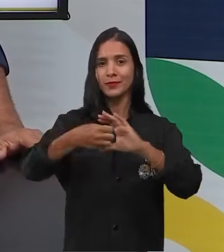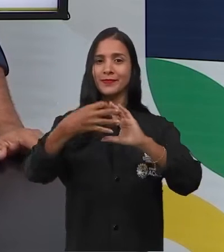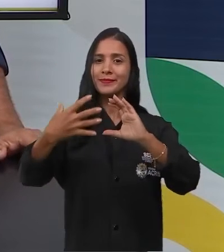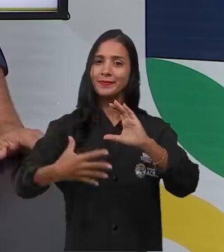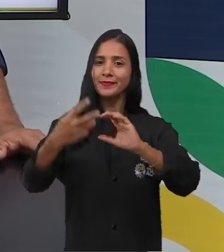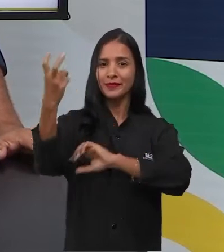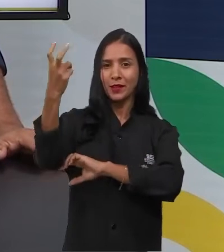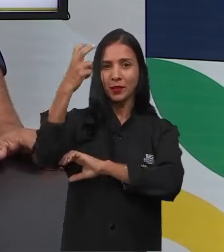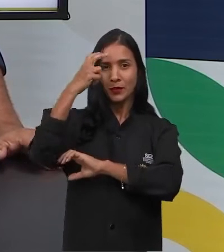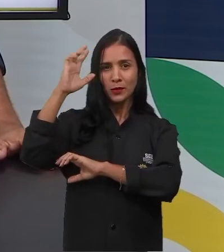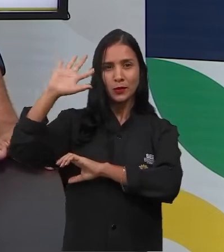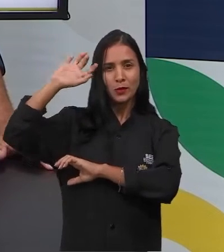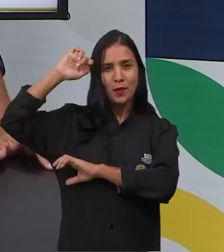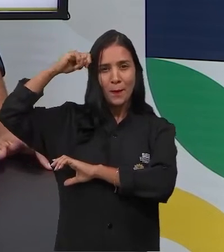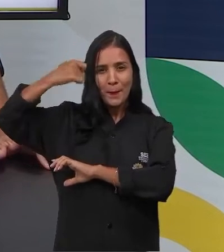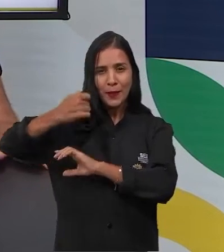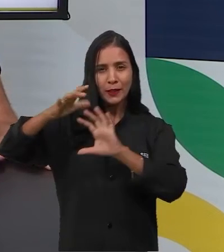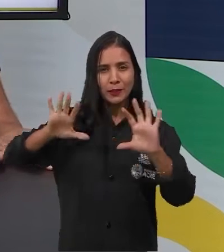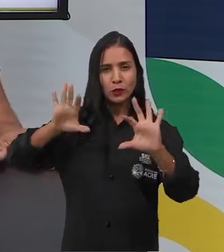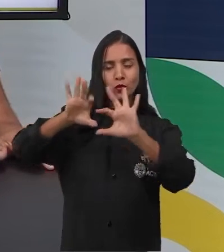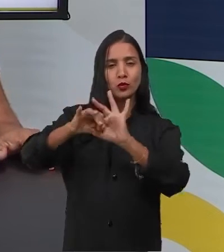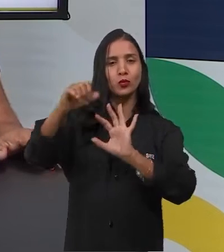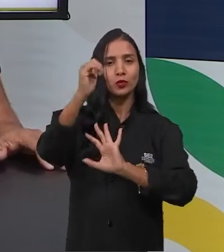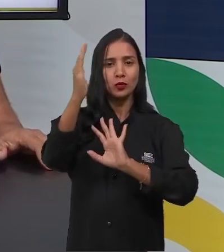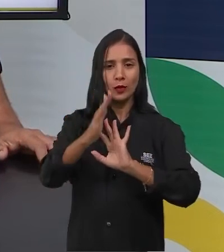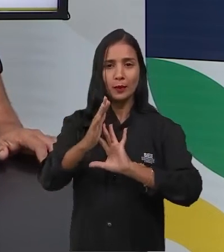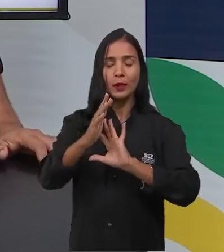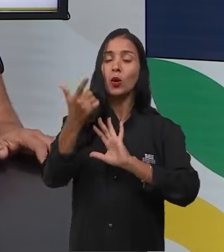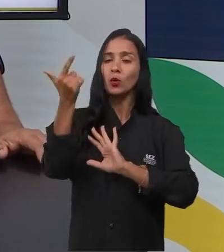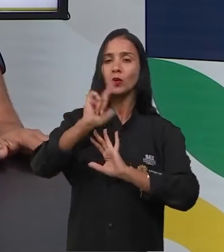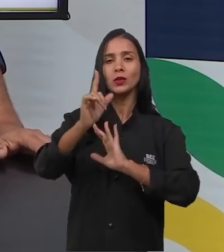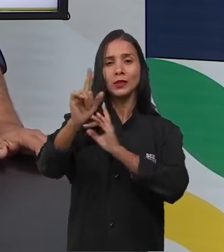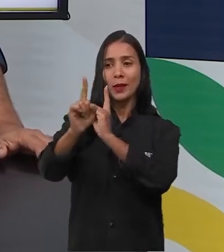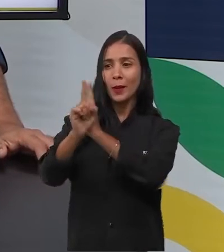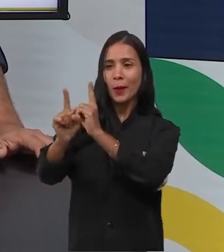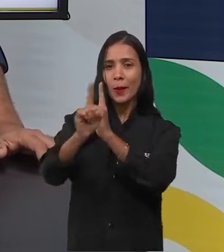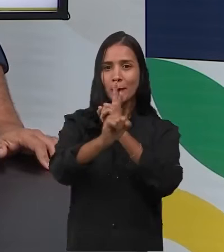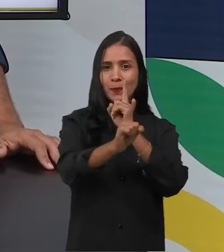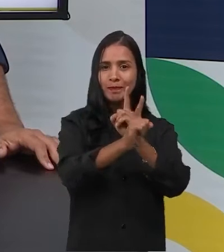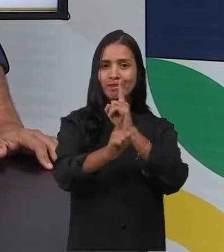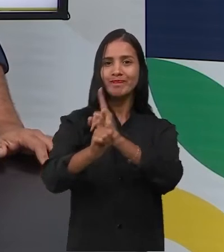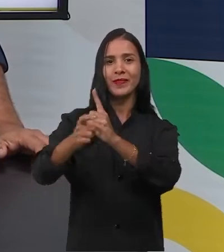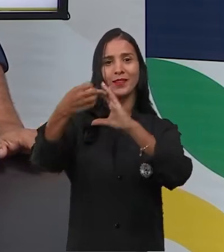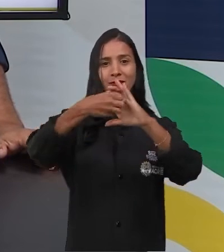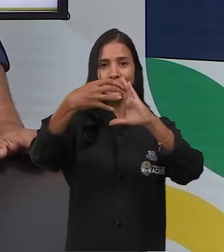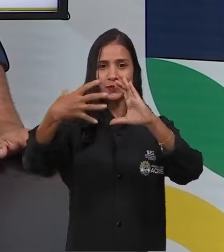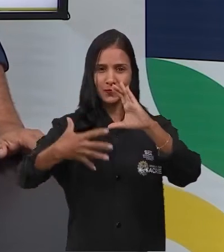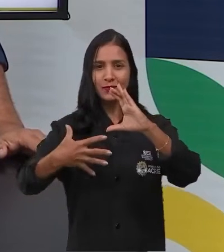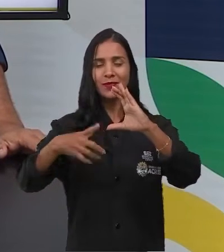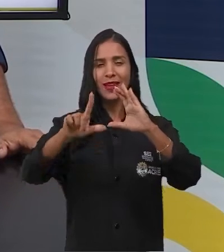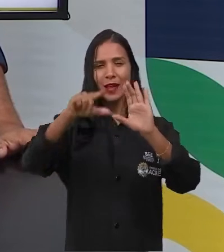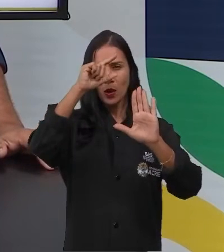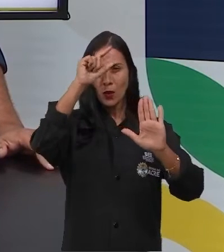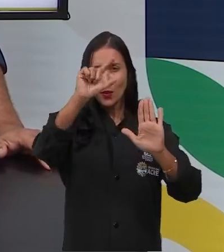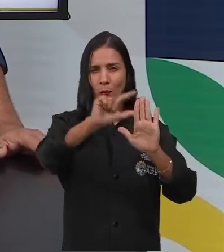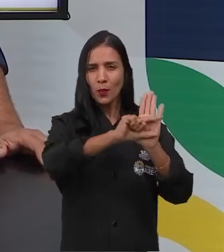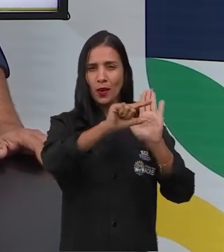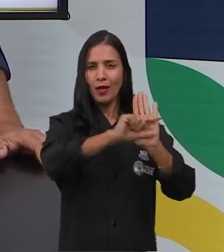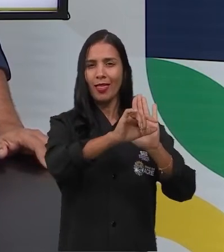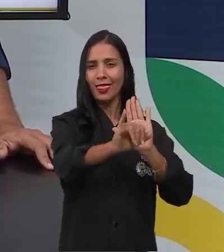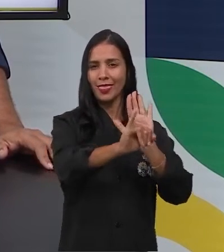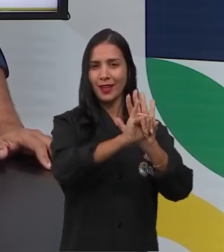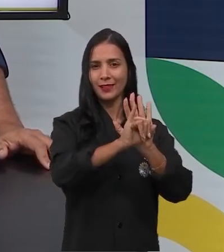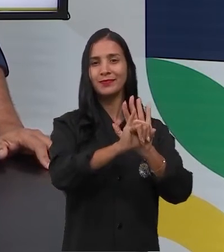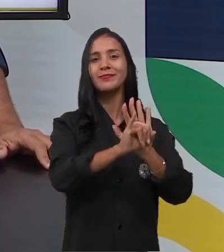afro-brasileira, ela consegue ser identificada por esses fenótipos, por essas identificações. É